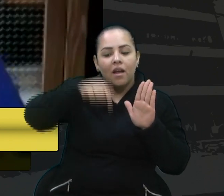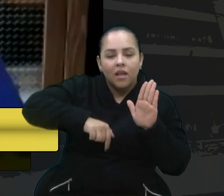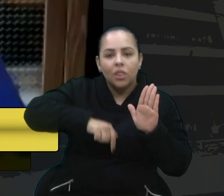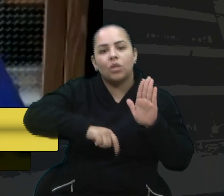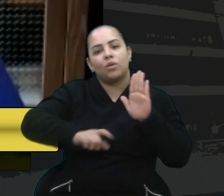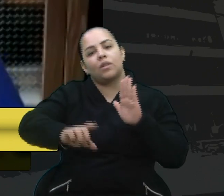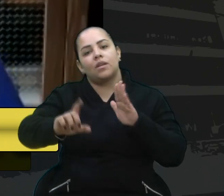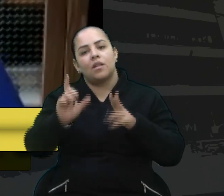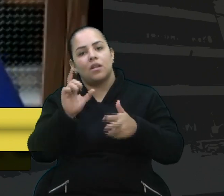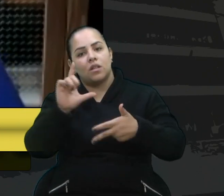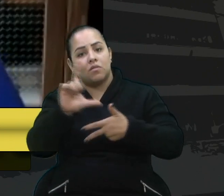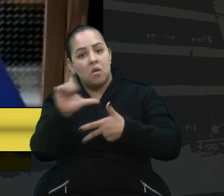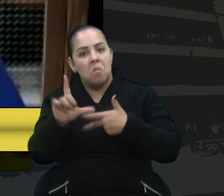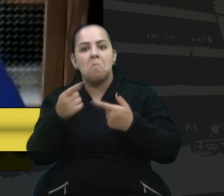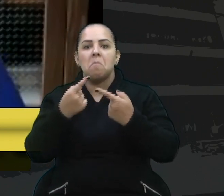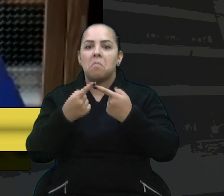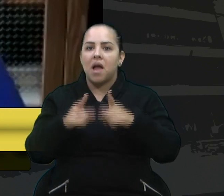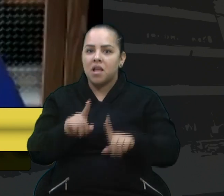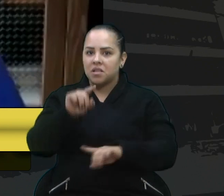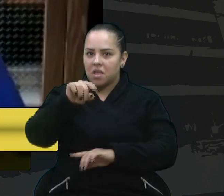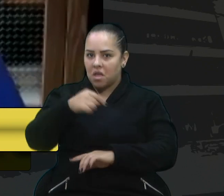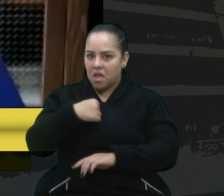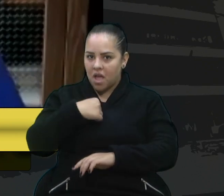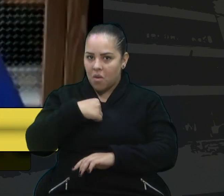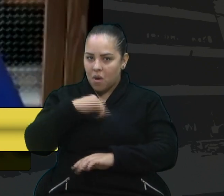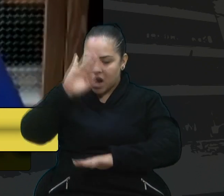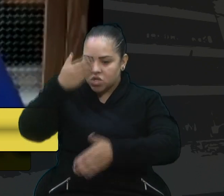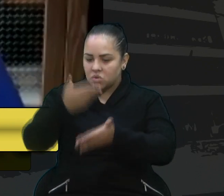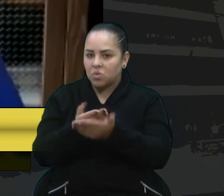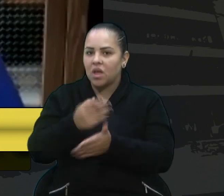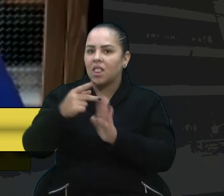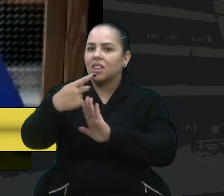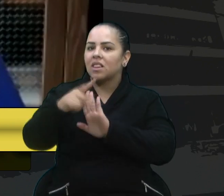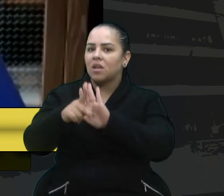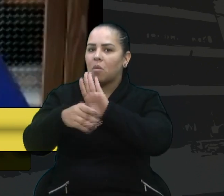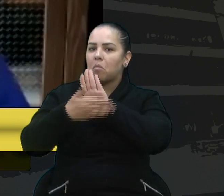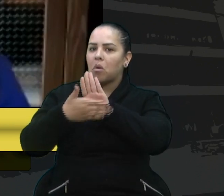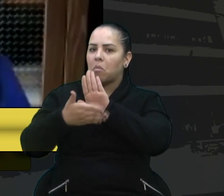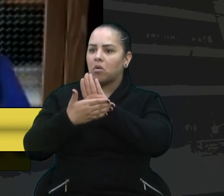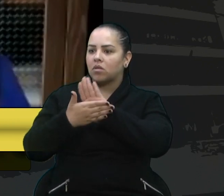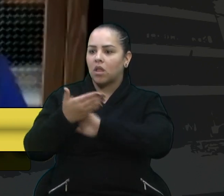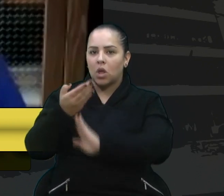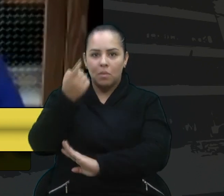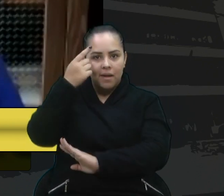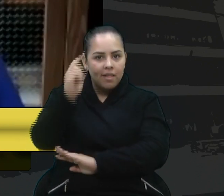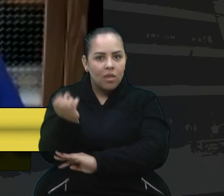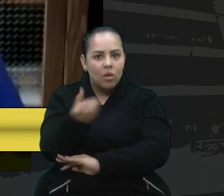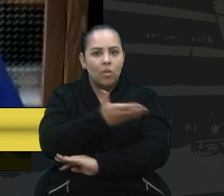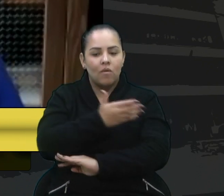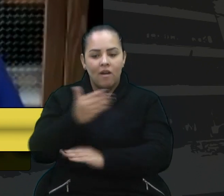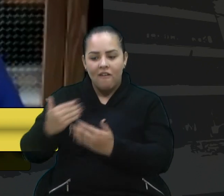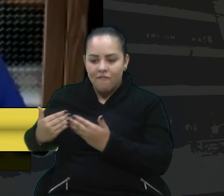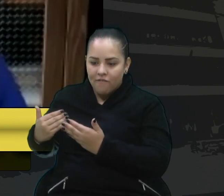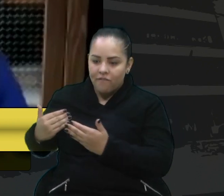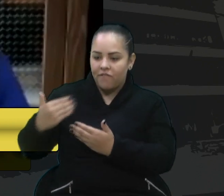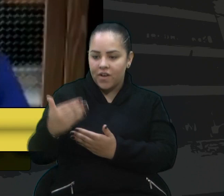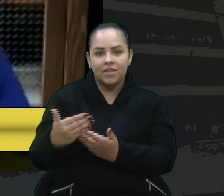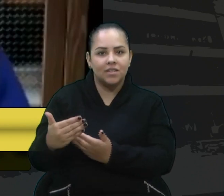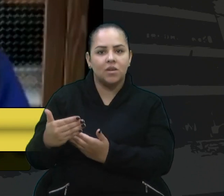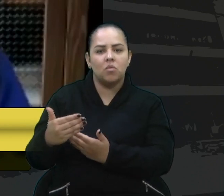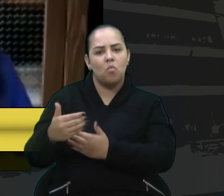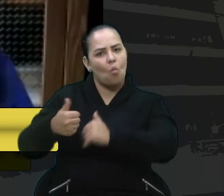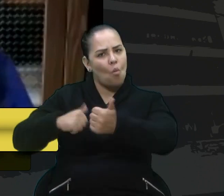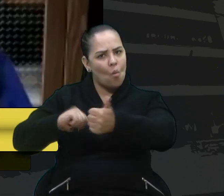sua proposta ela é inovadora, né, e ela avança, né, no sentido da ocupação, mas uma ocupação com qualidade e